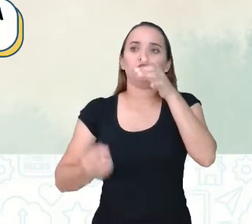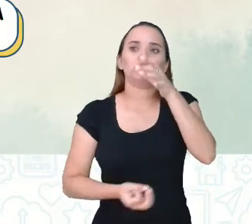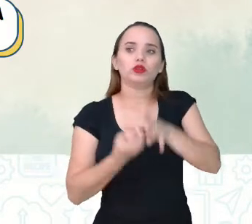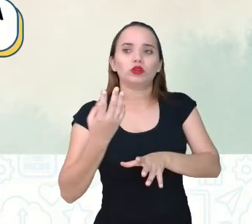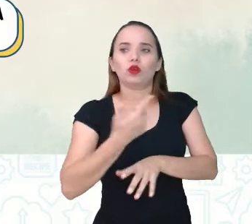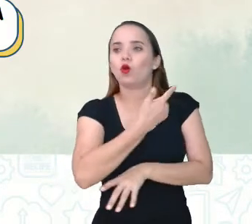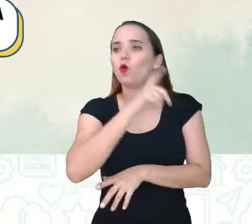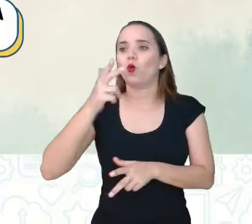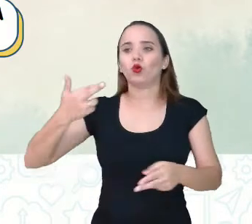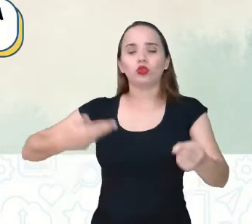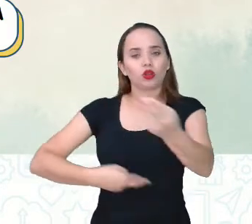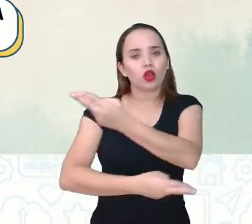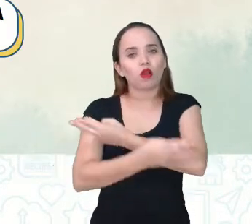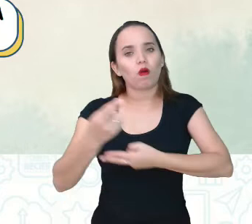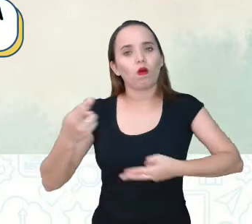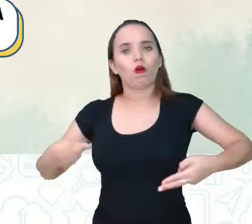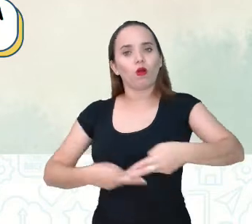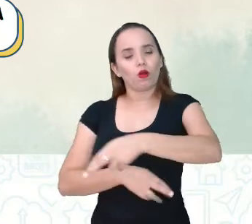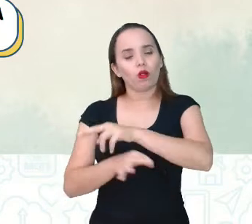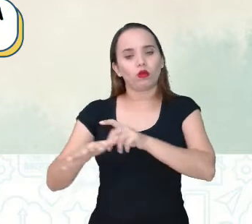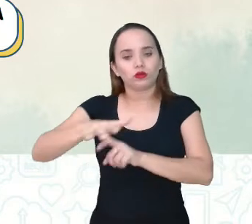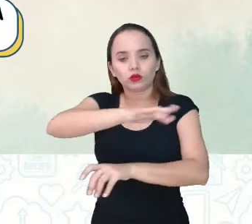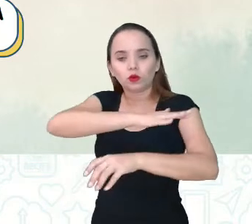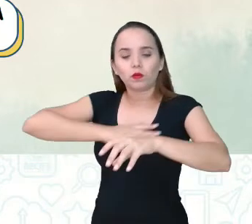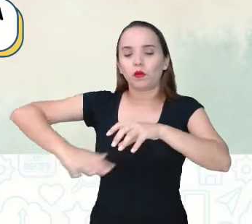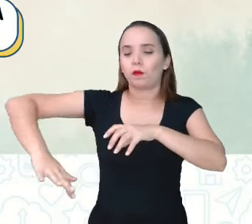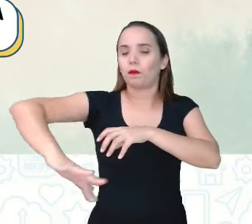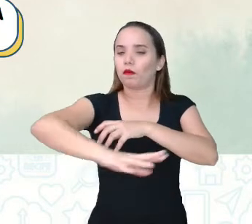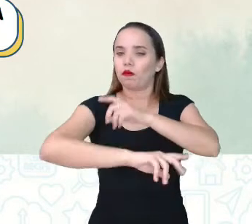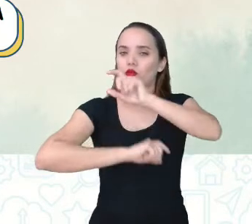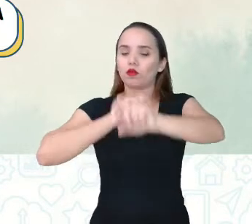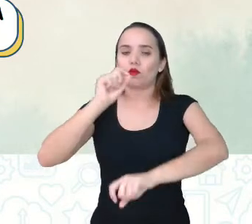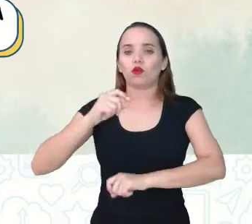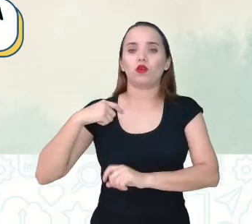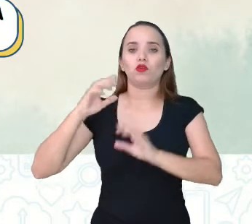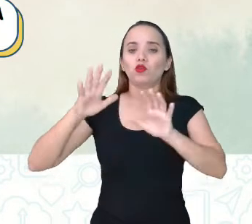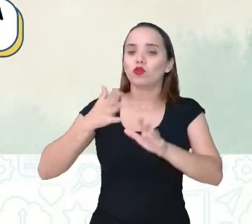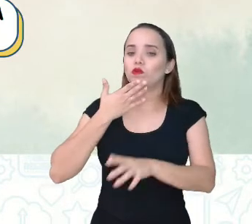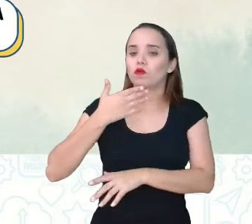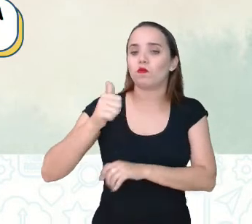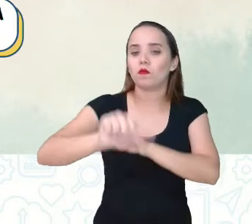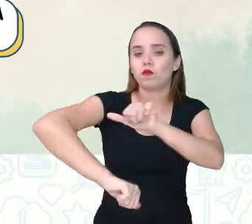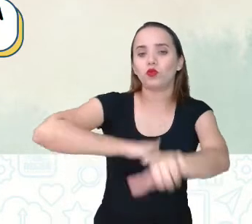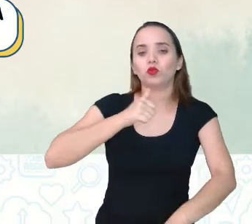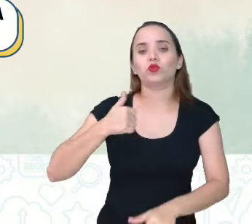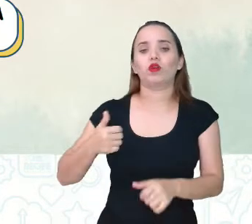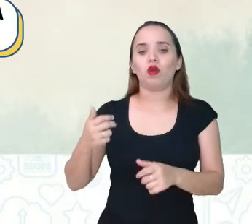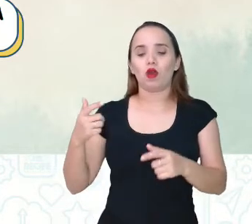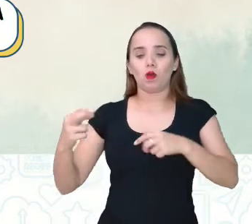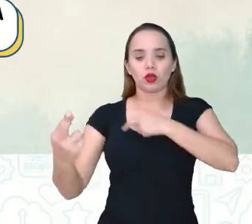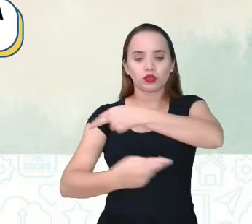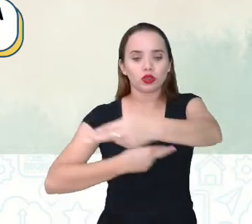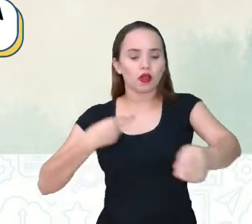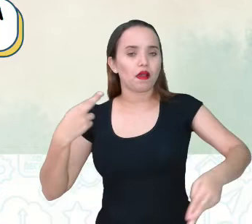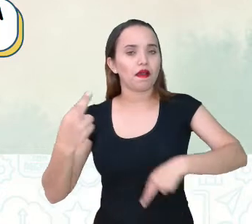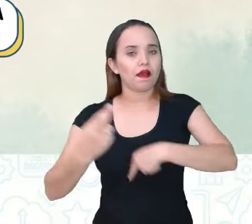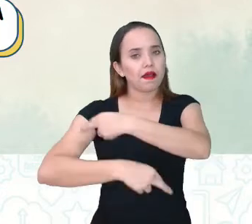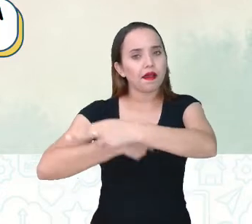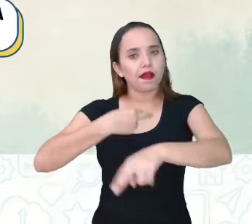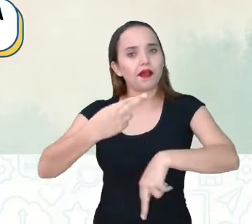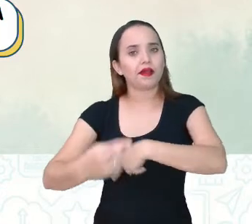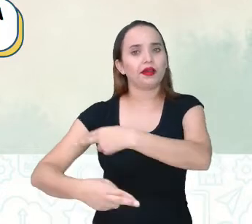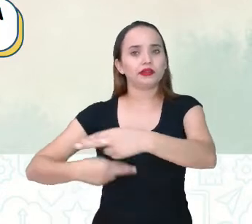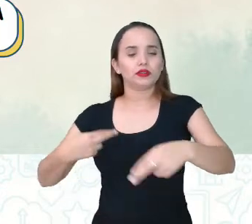uma nova visão, uma visão que seja mais saudável e harmoniosa com o nosso meio ambiente, não de devastação,